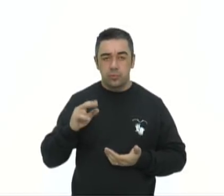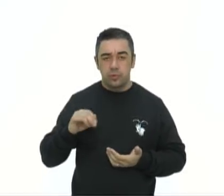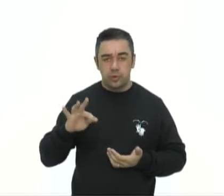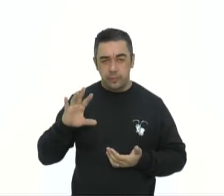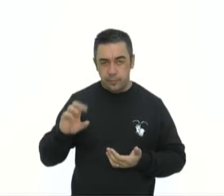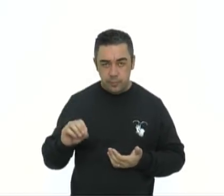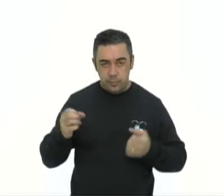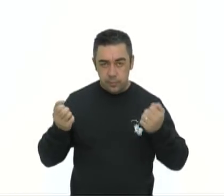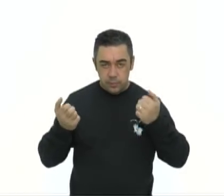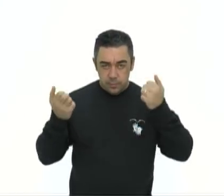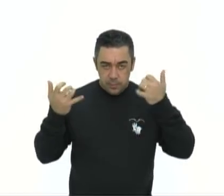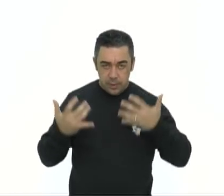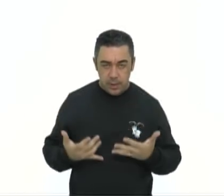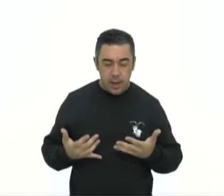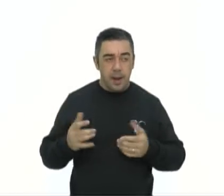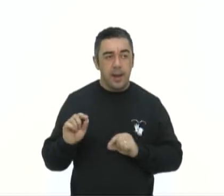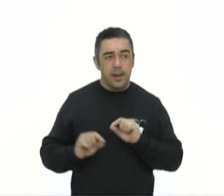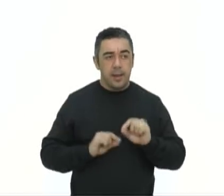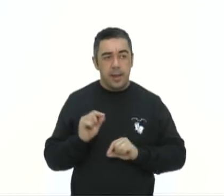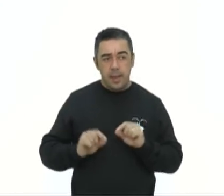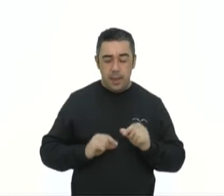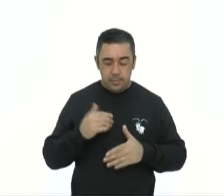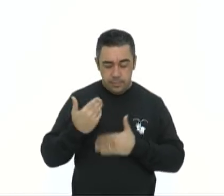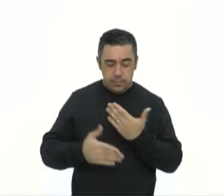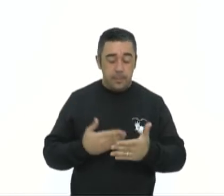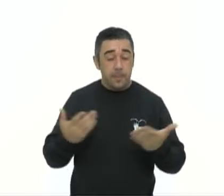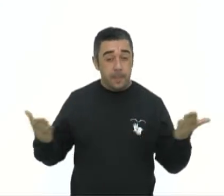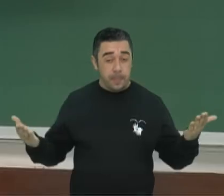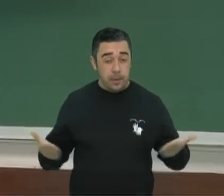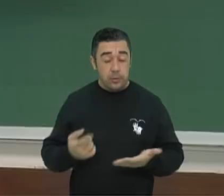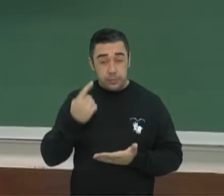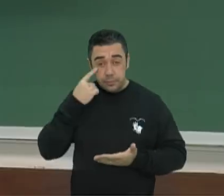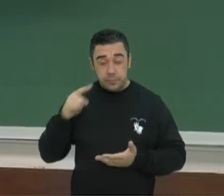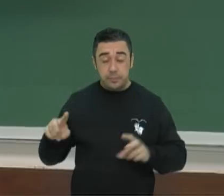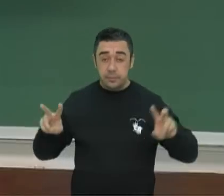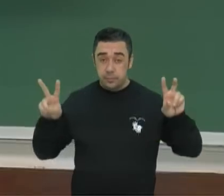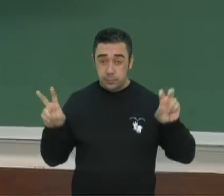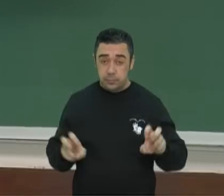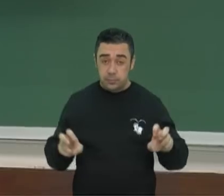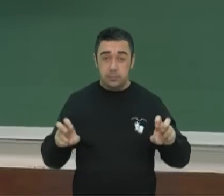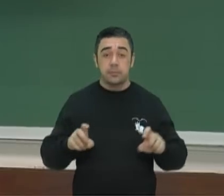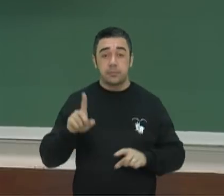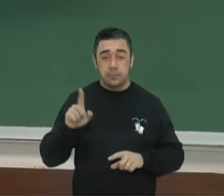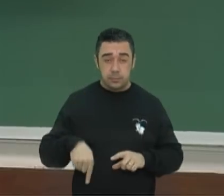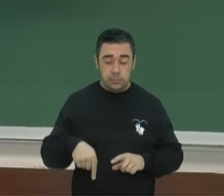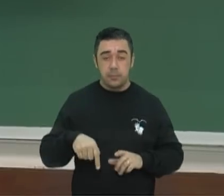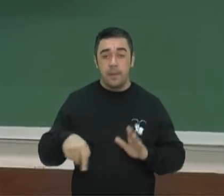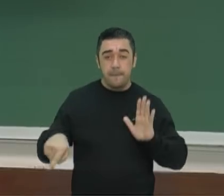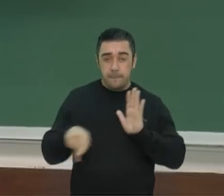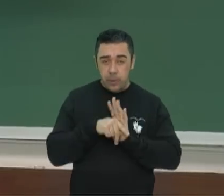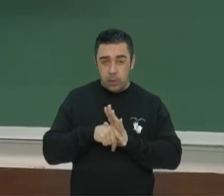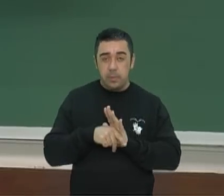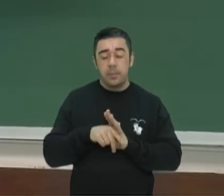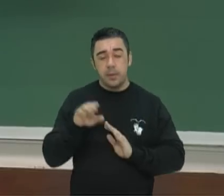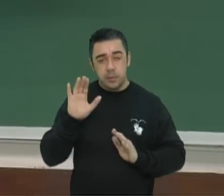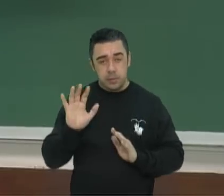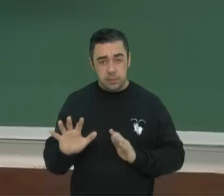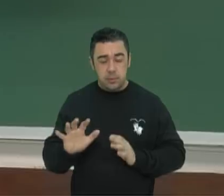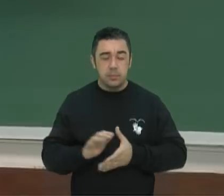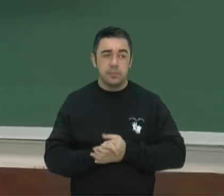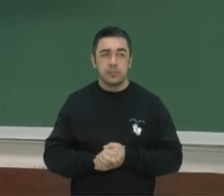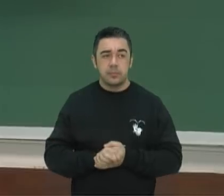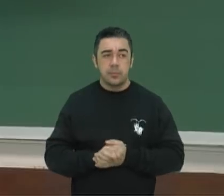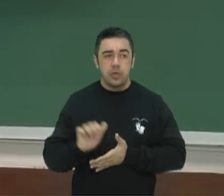começar tecidos conjuntivos e trabalhar hoje o tema tecido conjuntivo propriamente dito. Mas de um